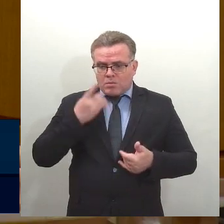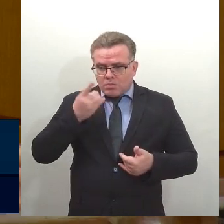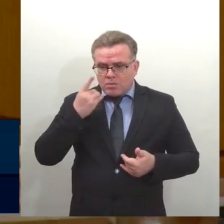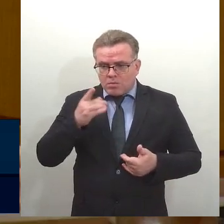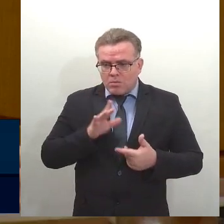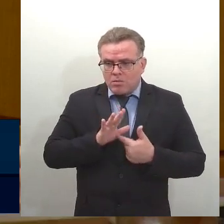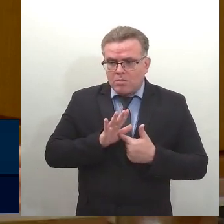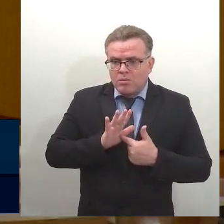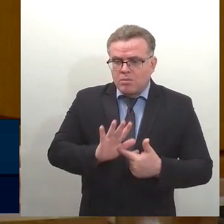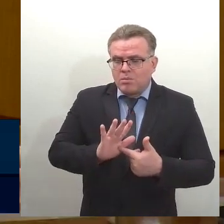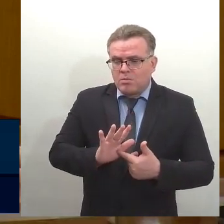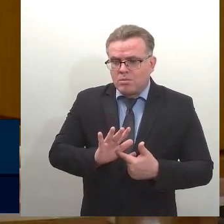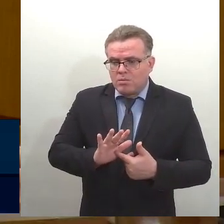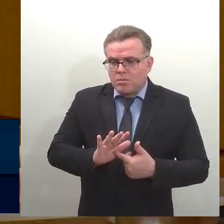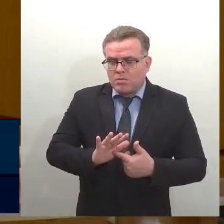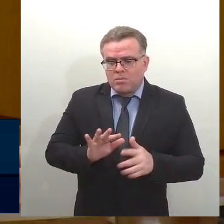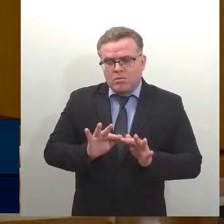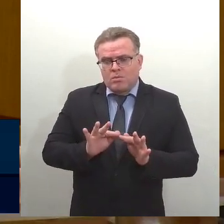um pouquinho, 1%,